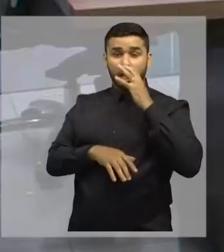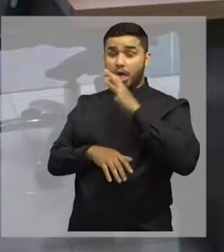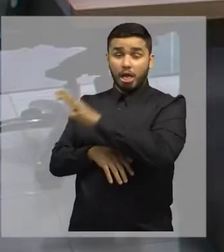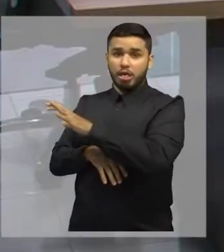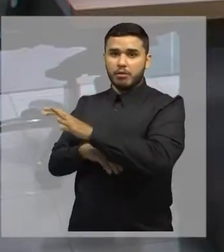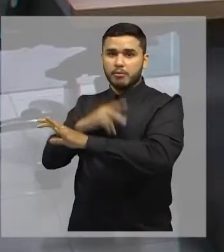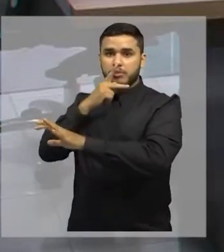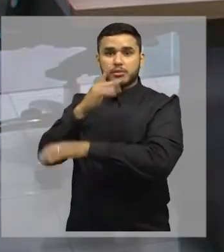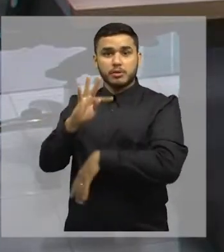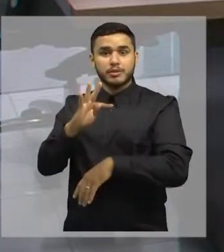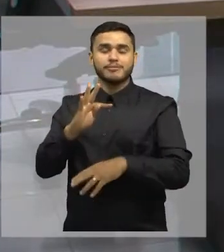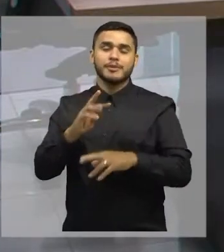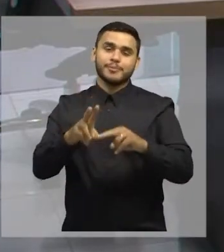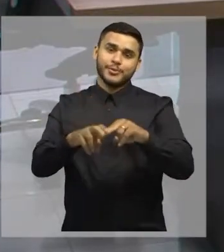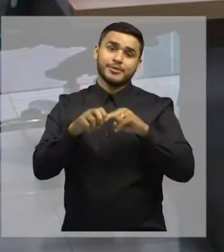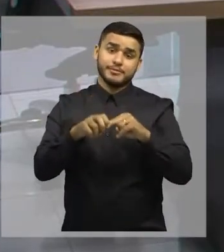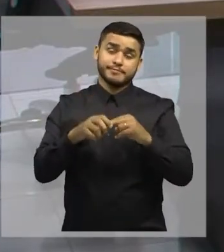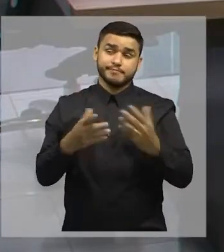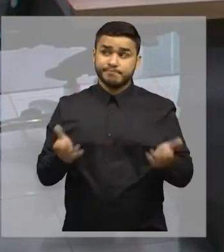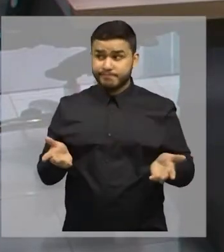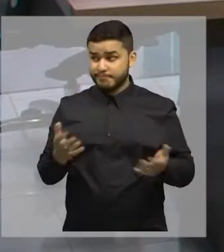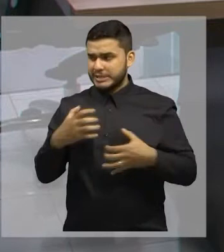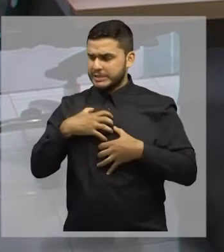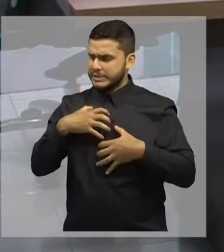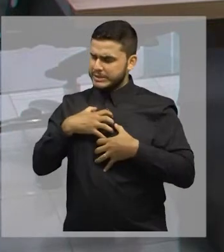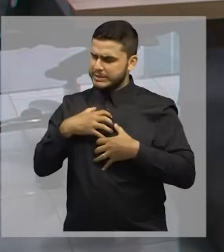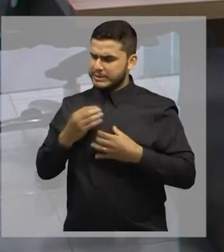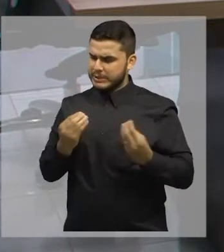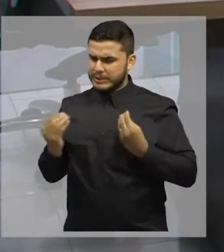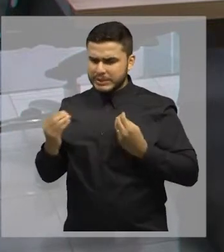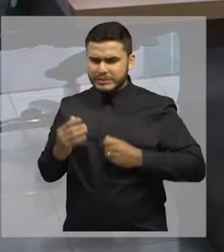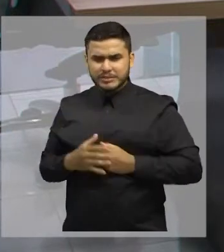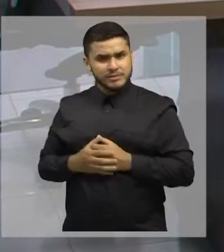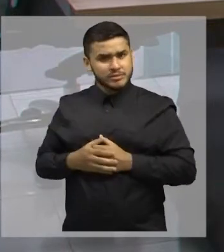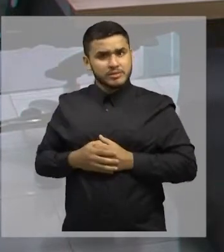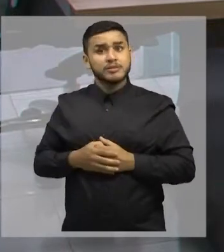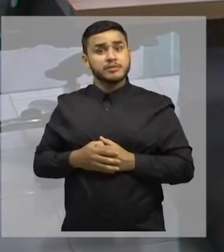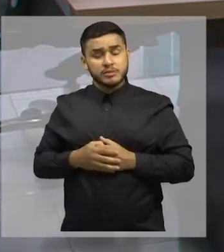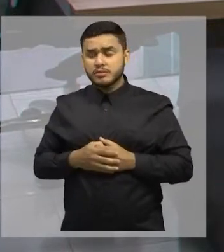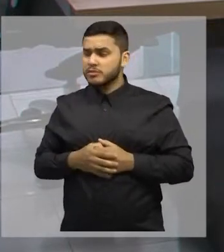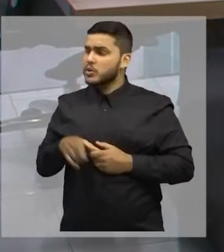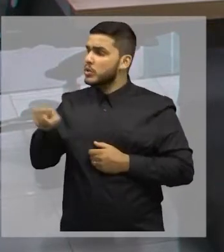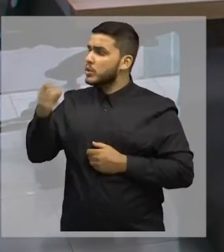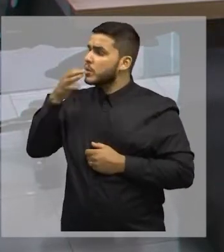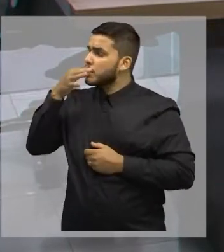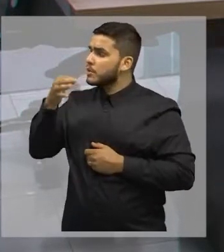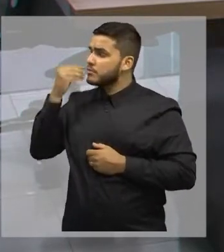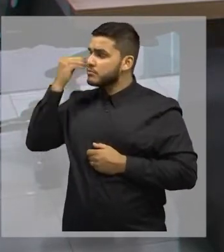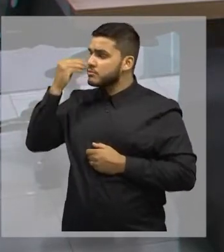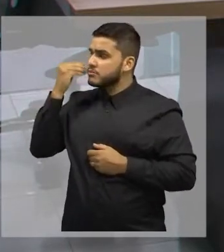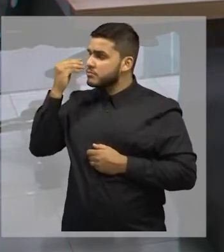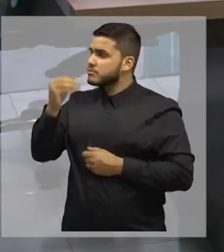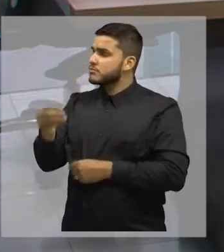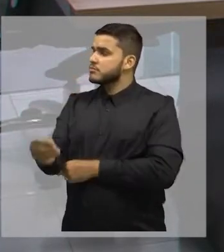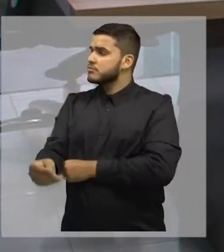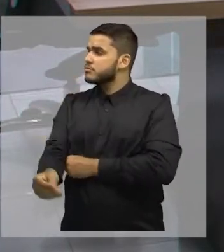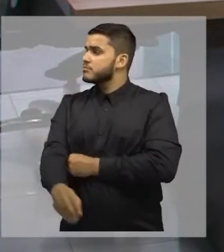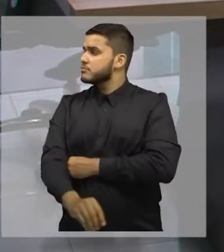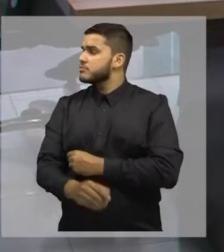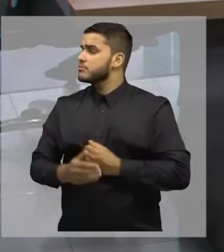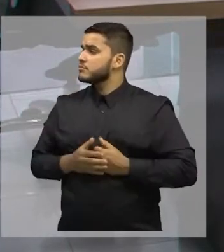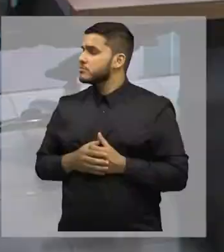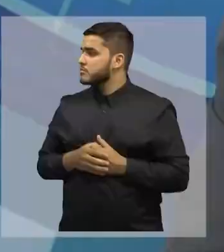sentimento contra. Qual é o peso, na sua visão, na sua experiência, que o presidente